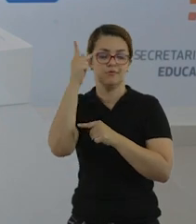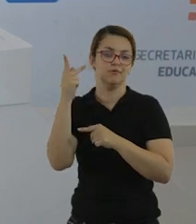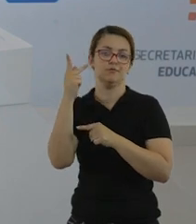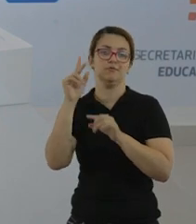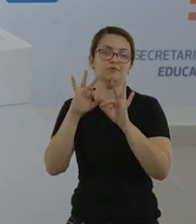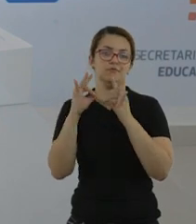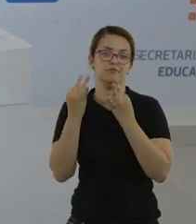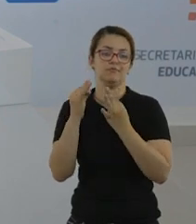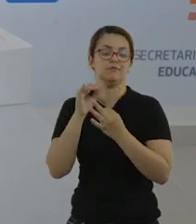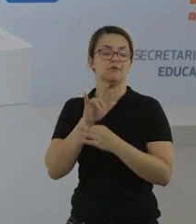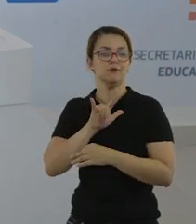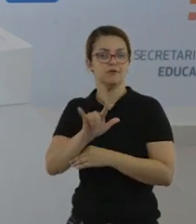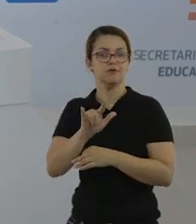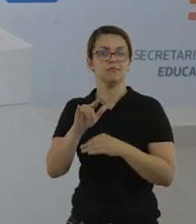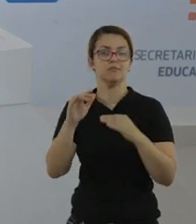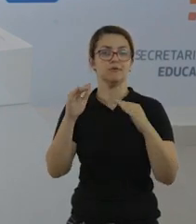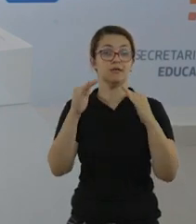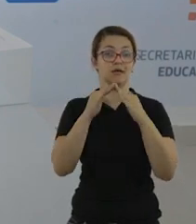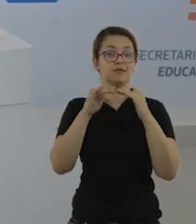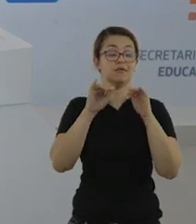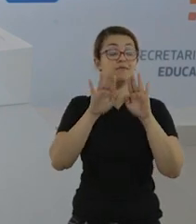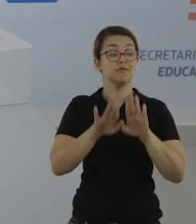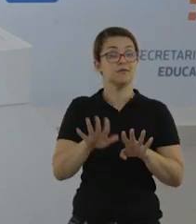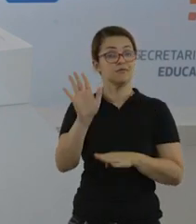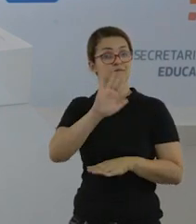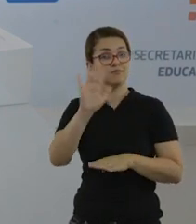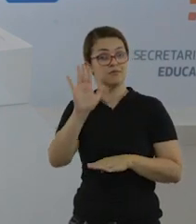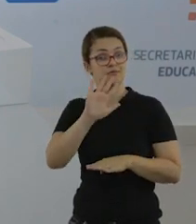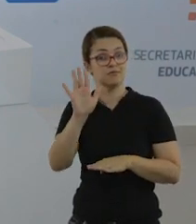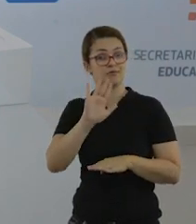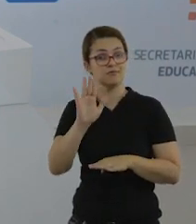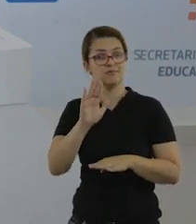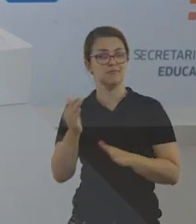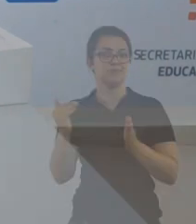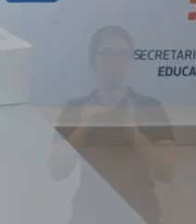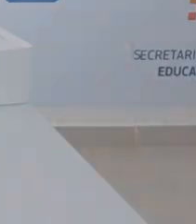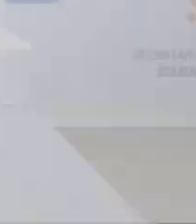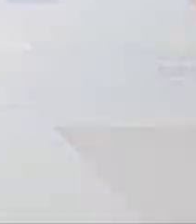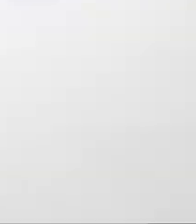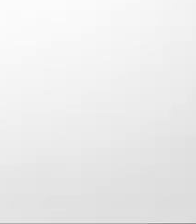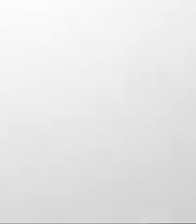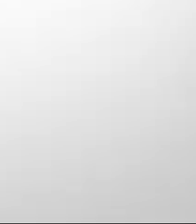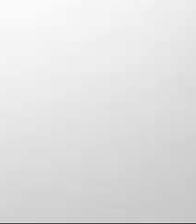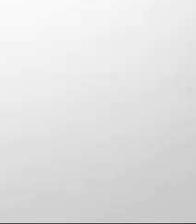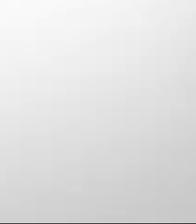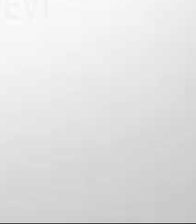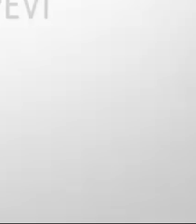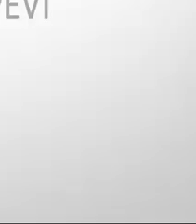vocês amam. Fiquem em casa e compartilhe o link. Tchau, tchau e até a próxima!